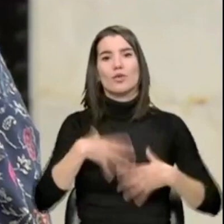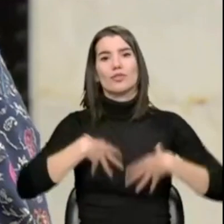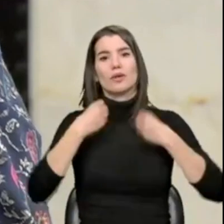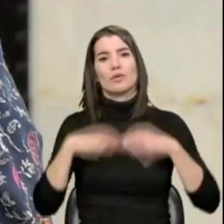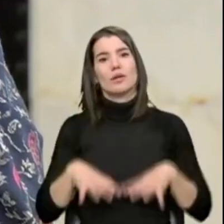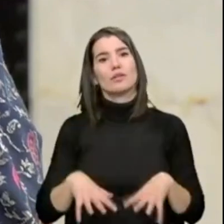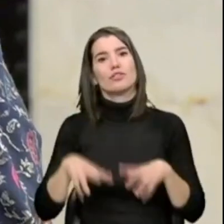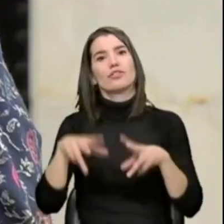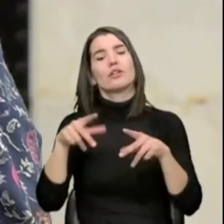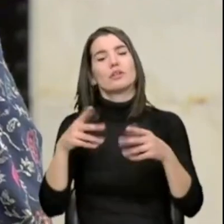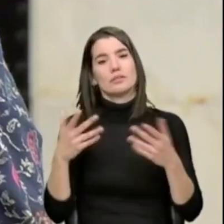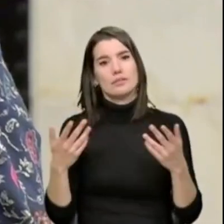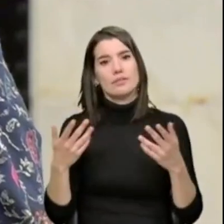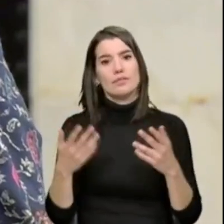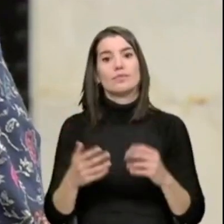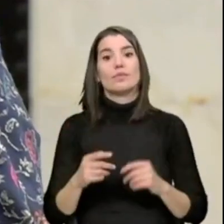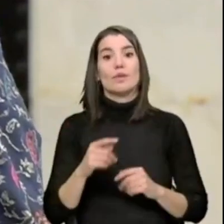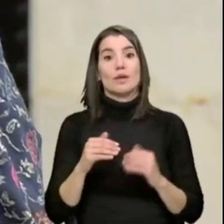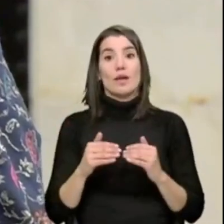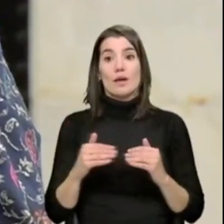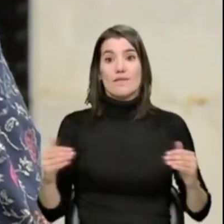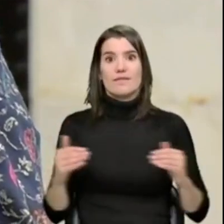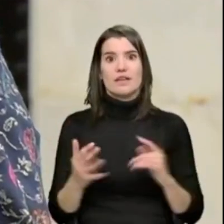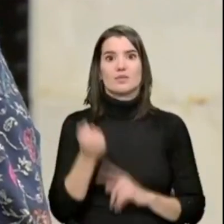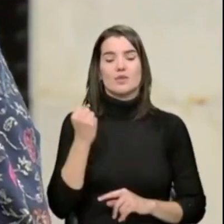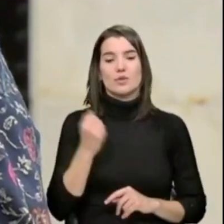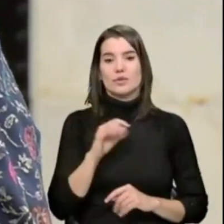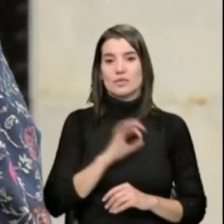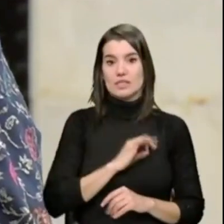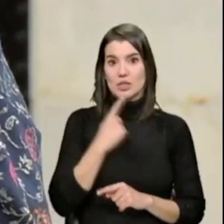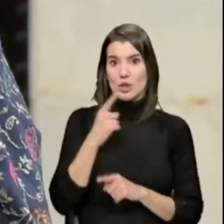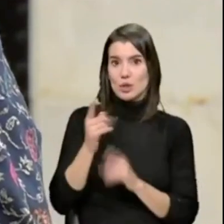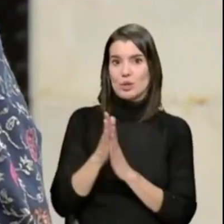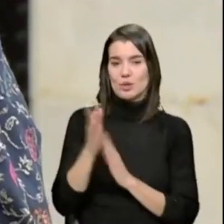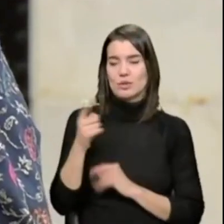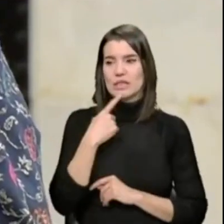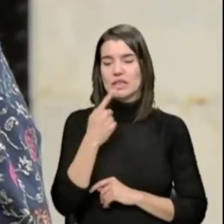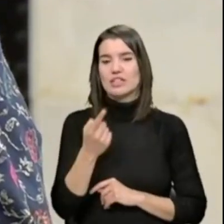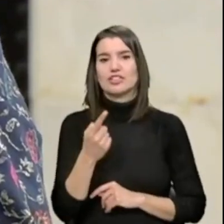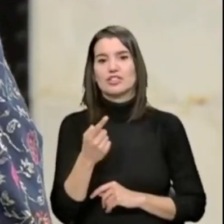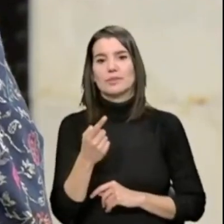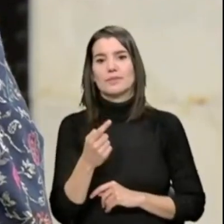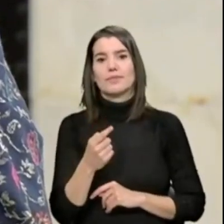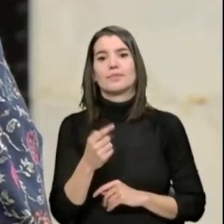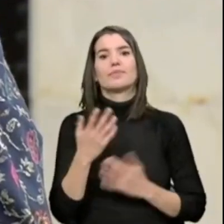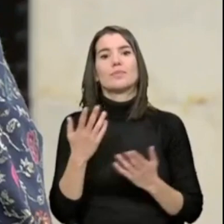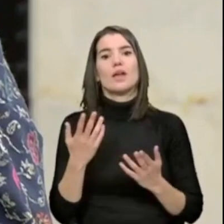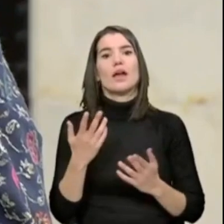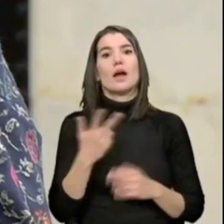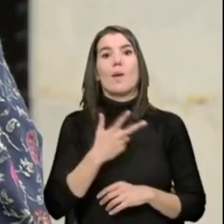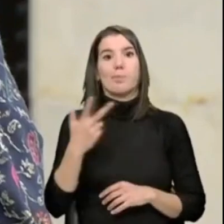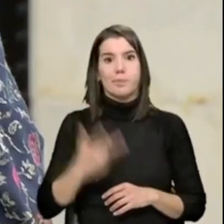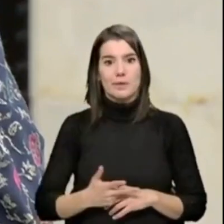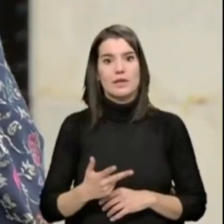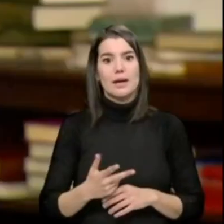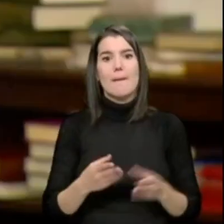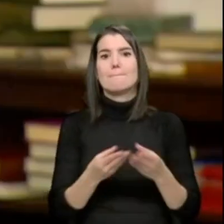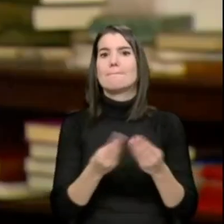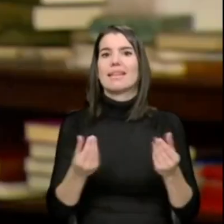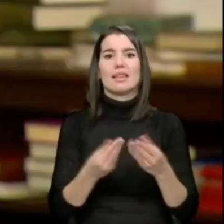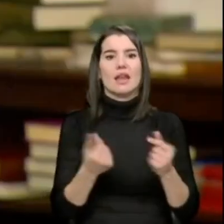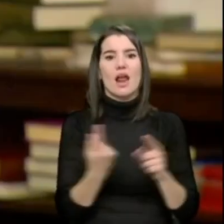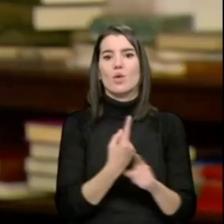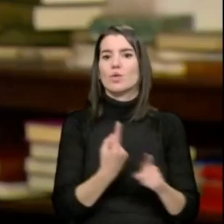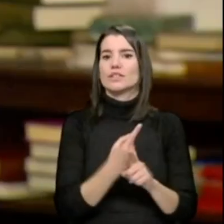ponto de chegar àquilo que disse o Senhor aqui de Islão, que tem que desligar-me por completo dos bens materiais